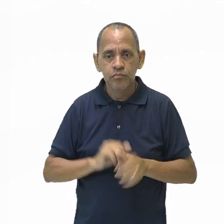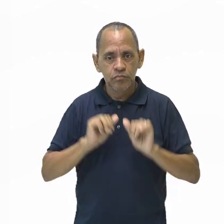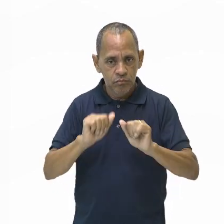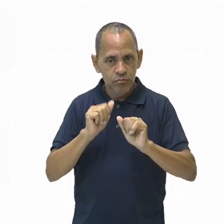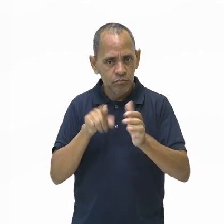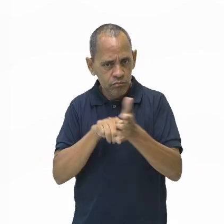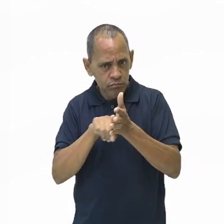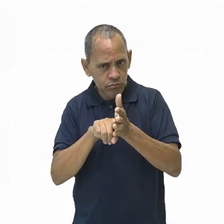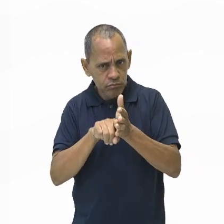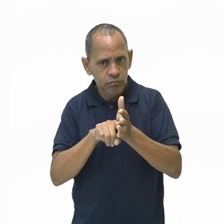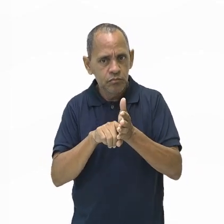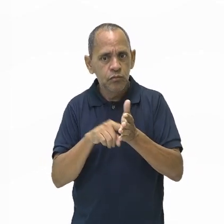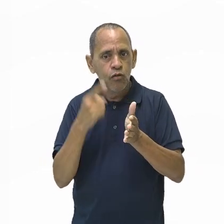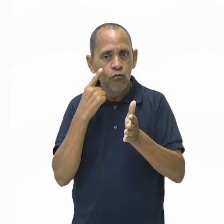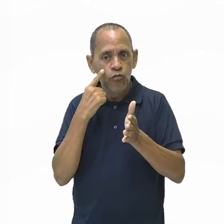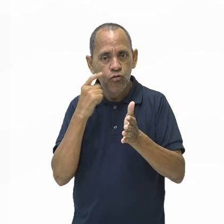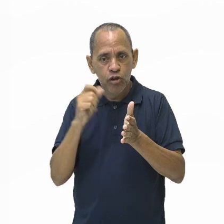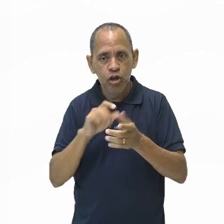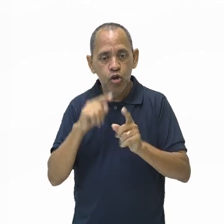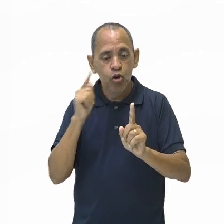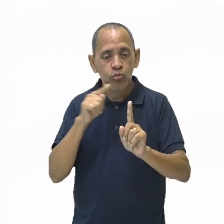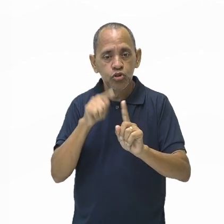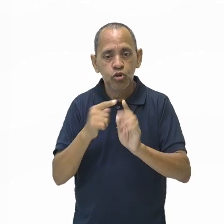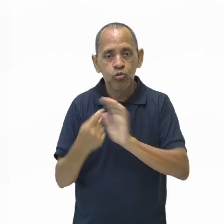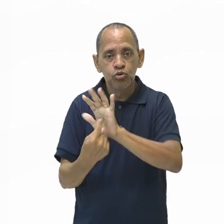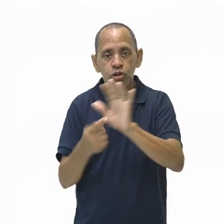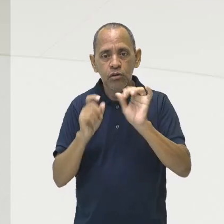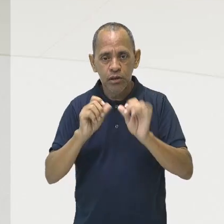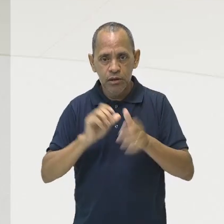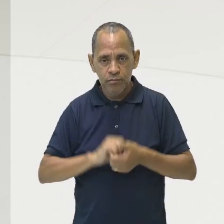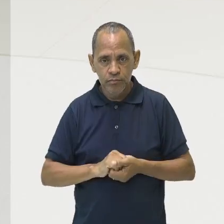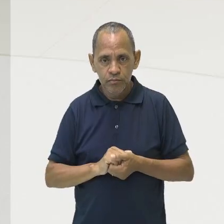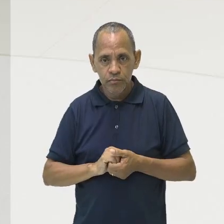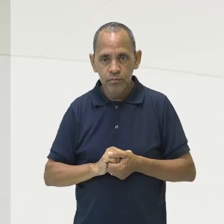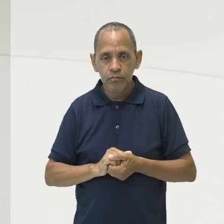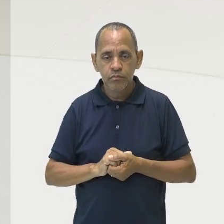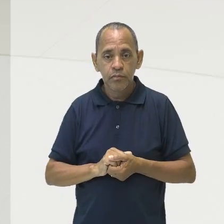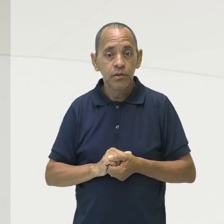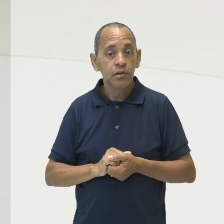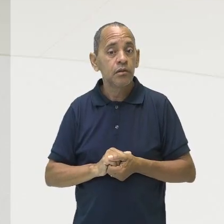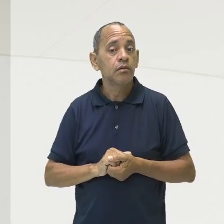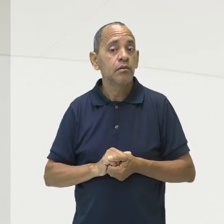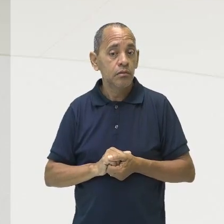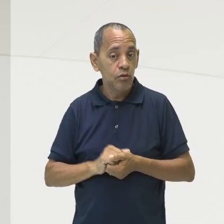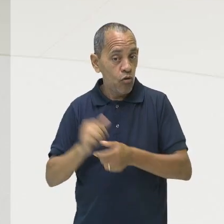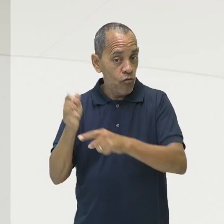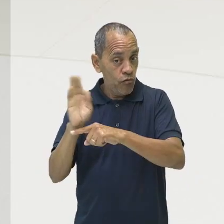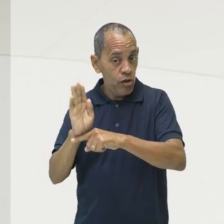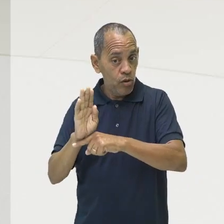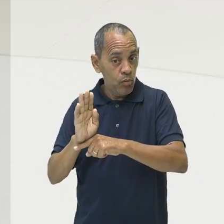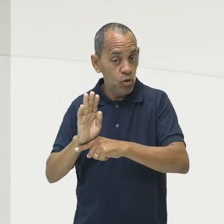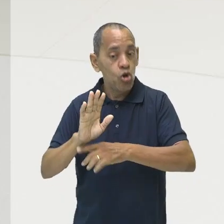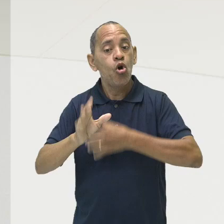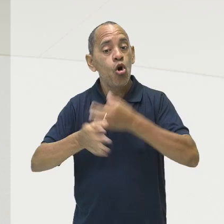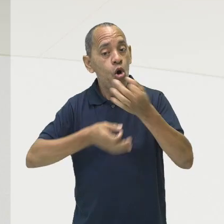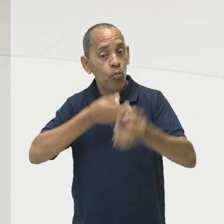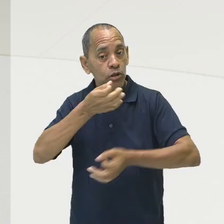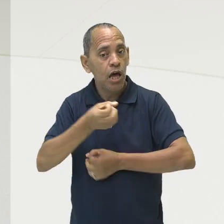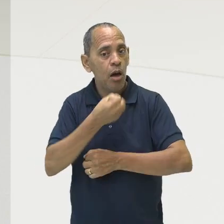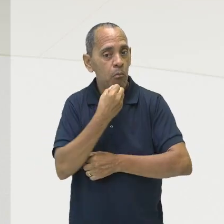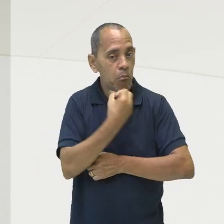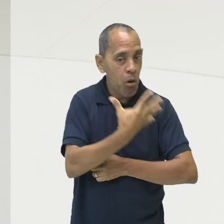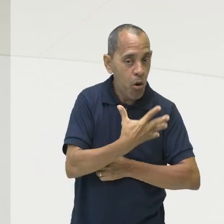a gente viu que o objetivo da resenha era mostrar um pouco da obra e dar uma opinião se é boa ou